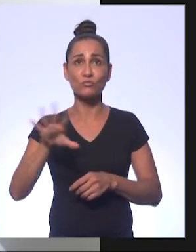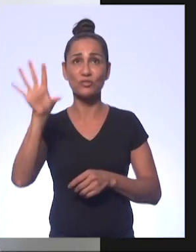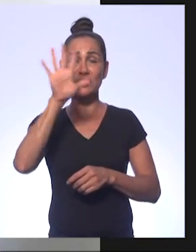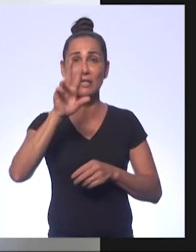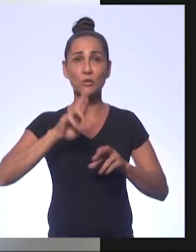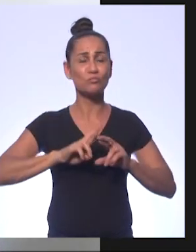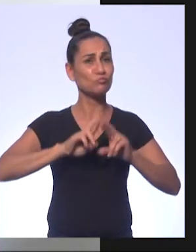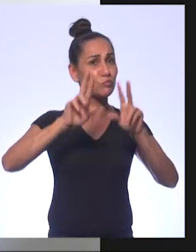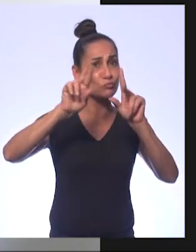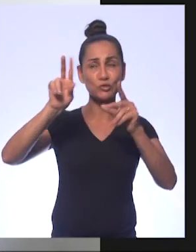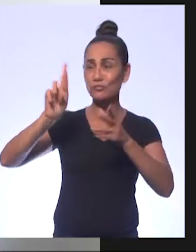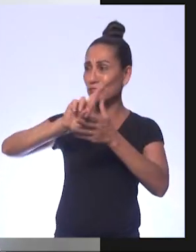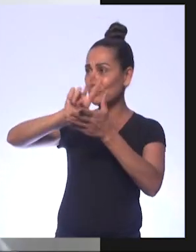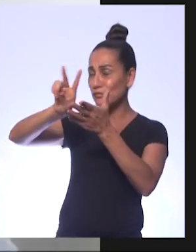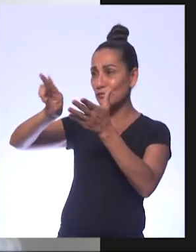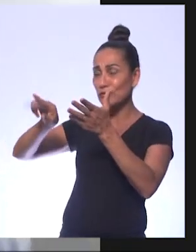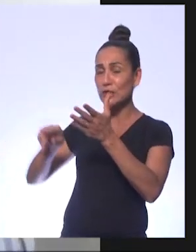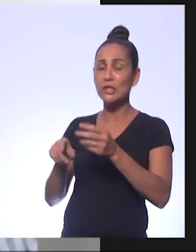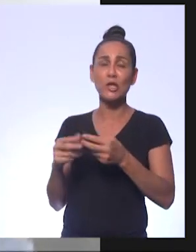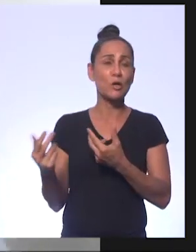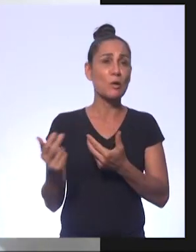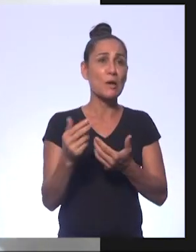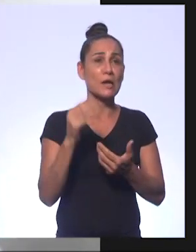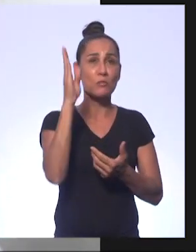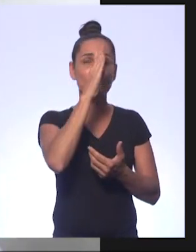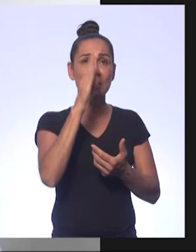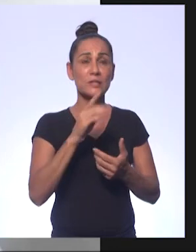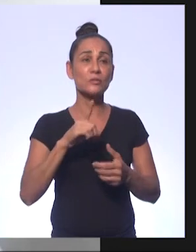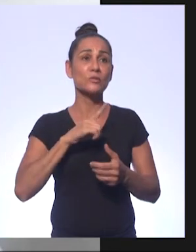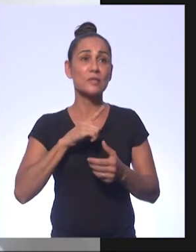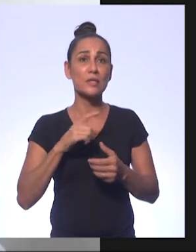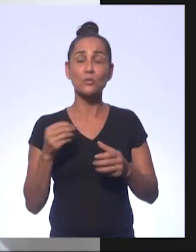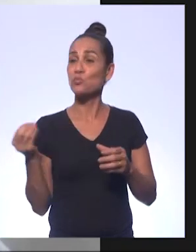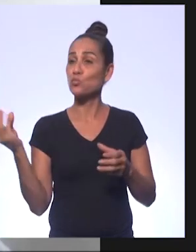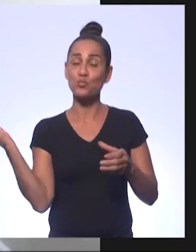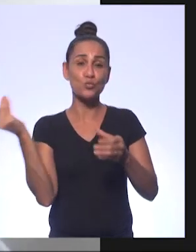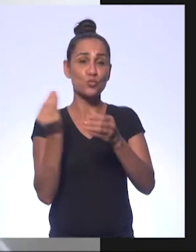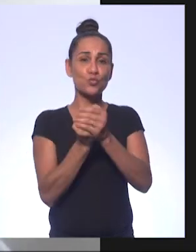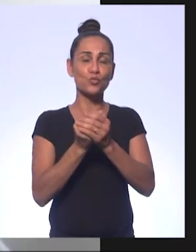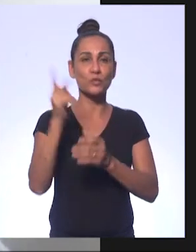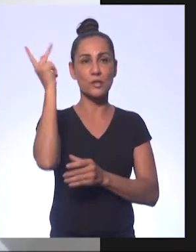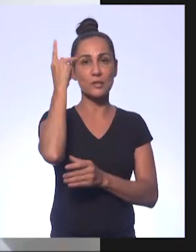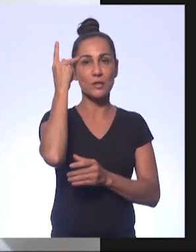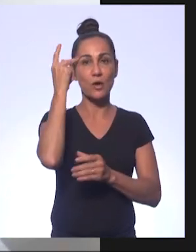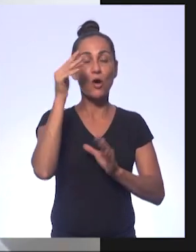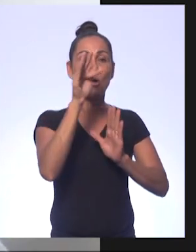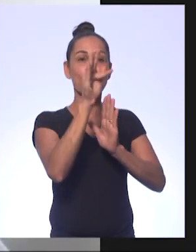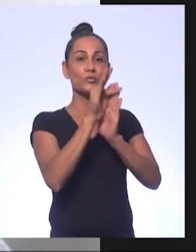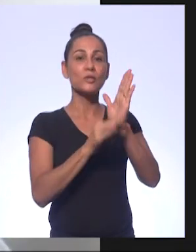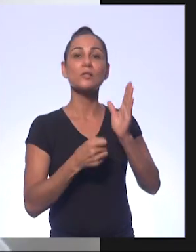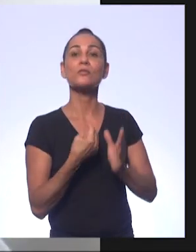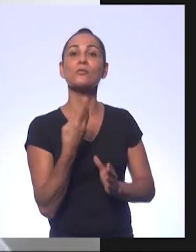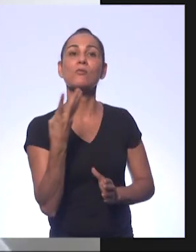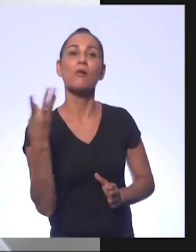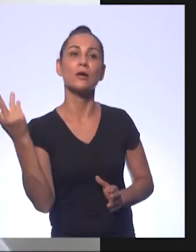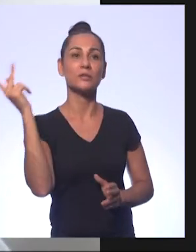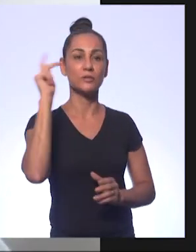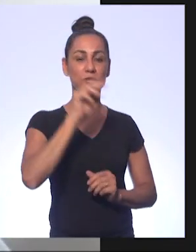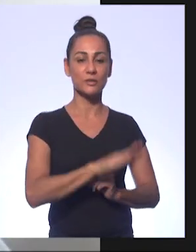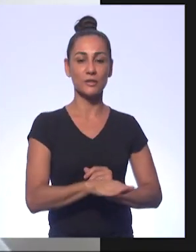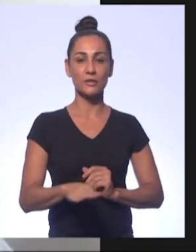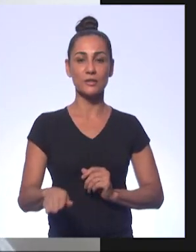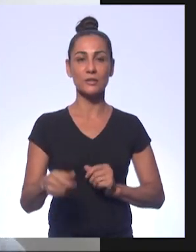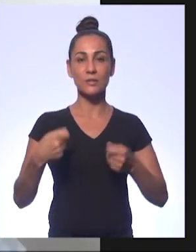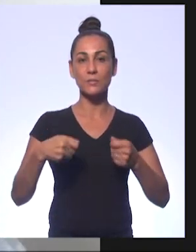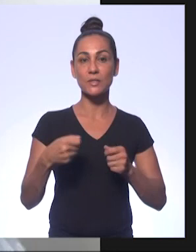Ele é tão diverso quanto o Brasil. Tudo que existe no Brasil existe em São Paulo. Quais textos as crianças de São Paulo devem ser